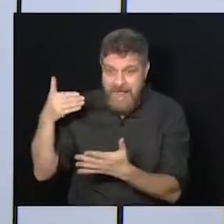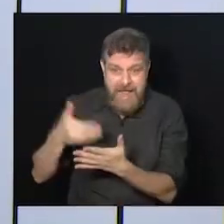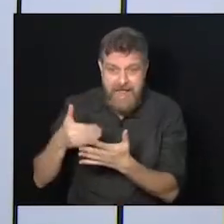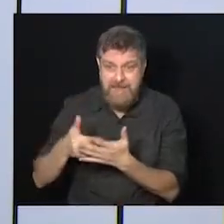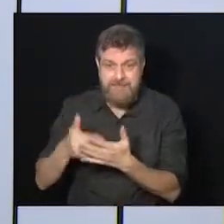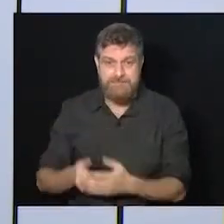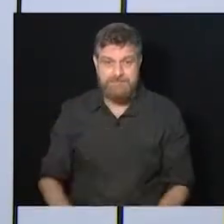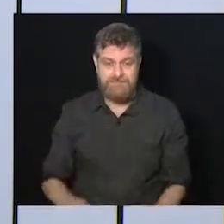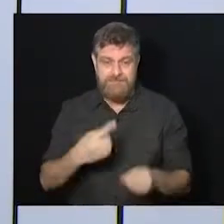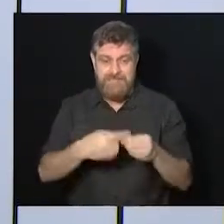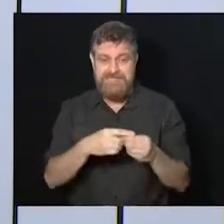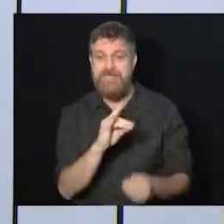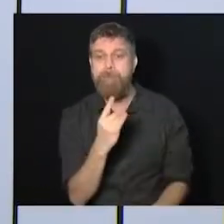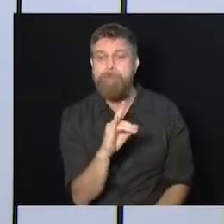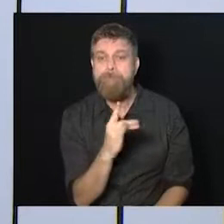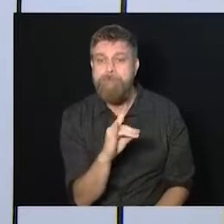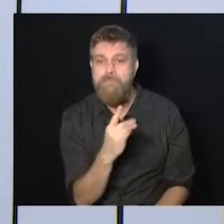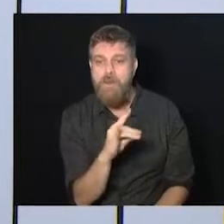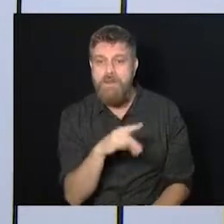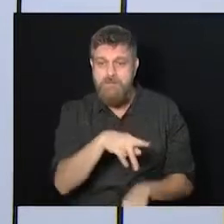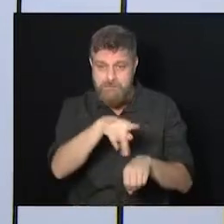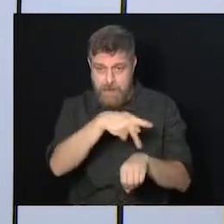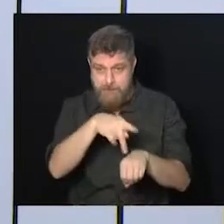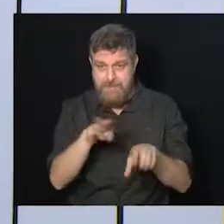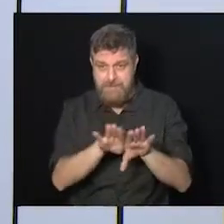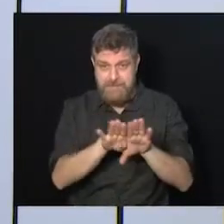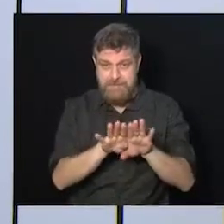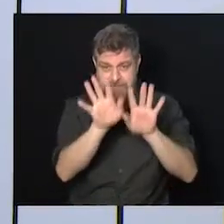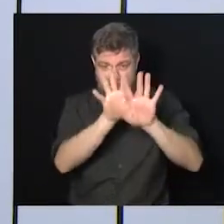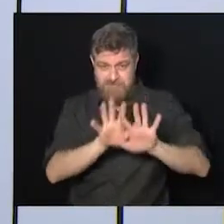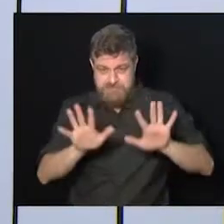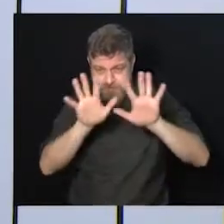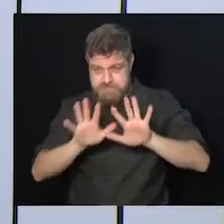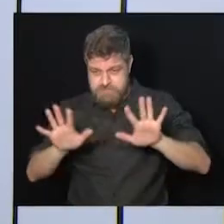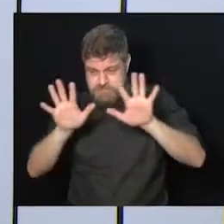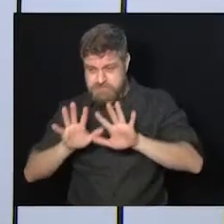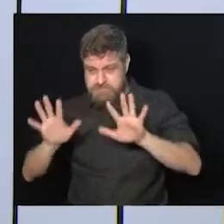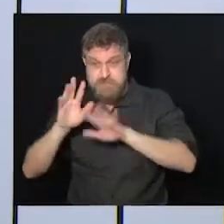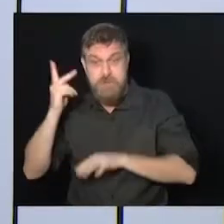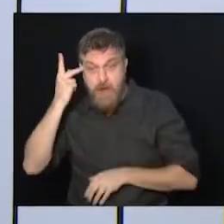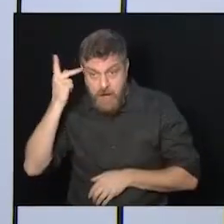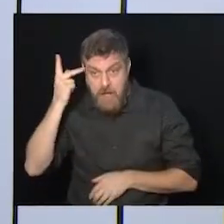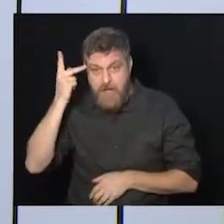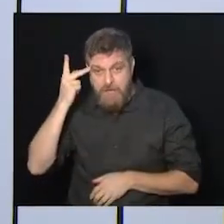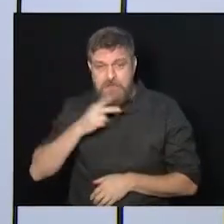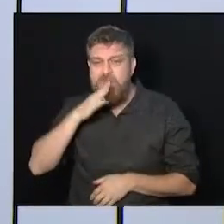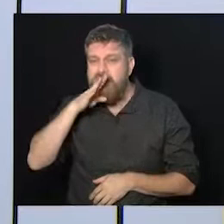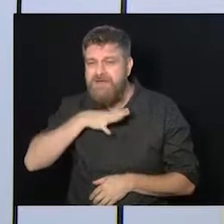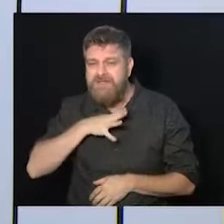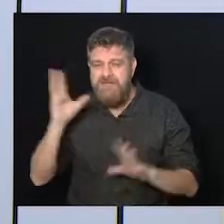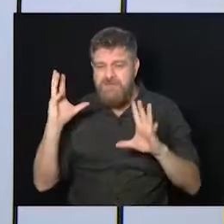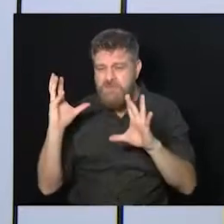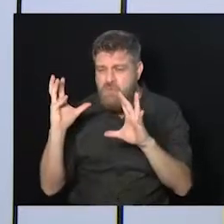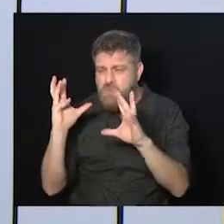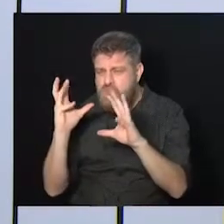Bolívia, acabou uma nuvem de fumaça chegando aqui sobre a cidade de São Paulo, né? Numa tarde que